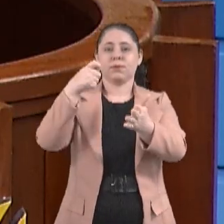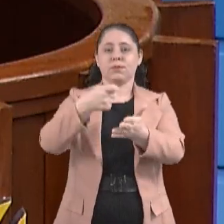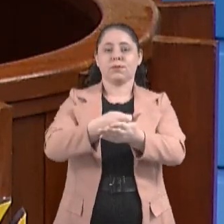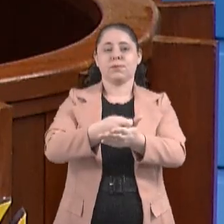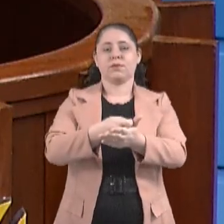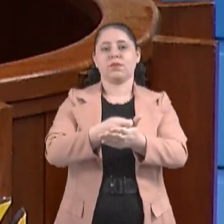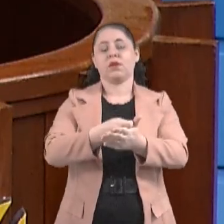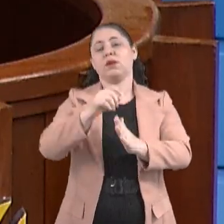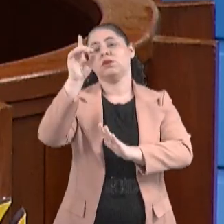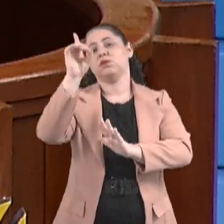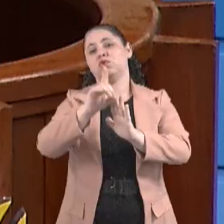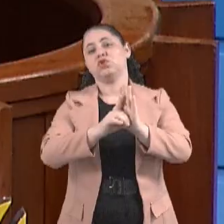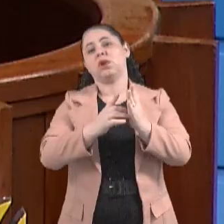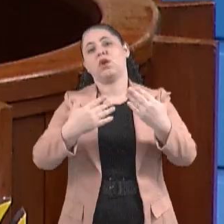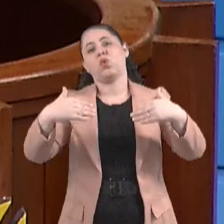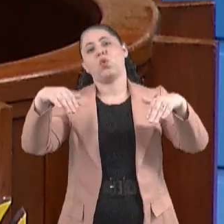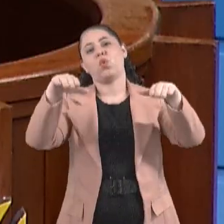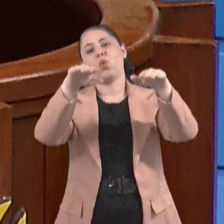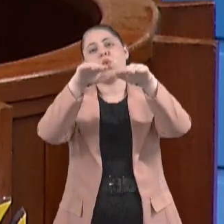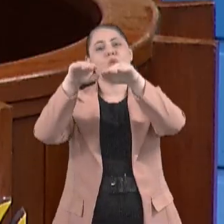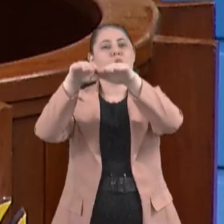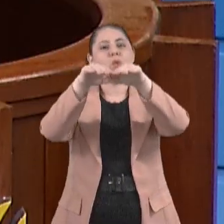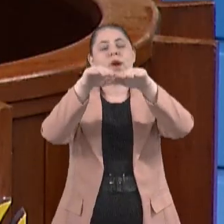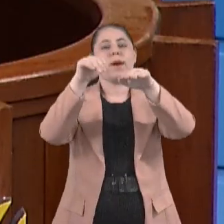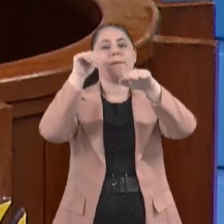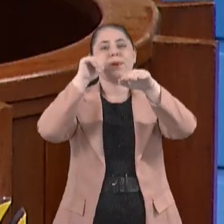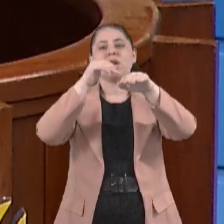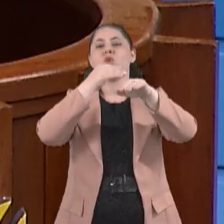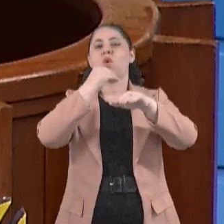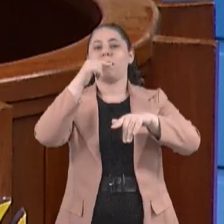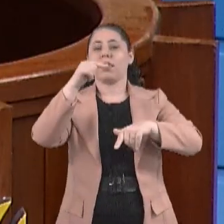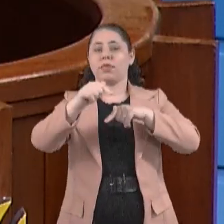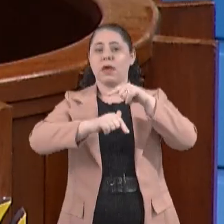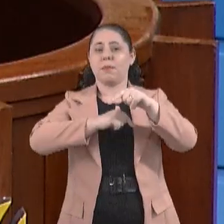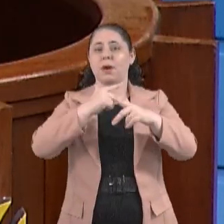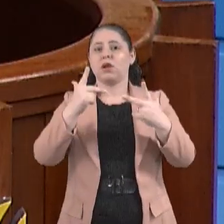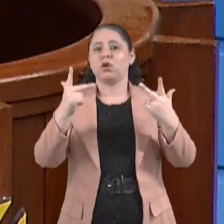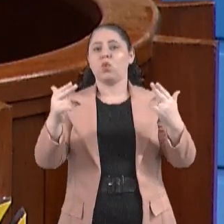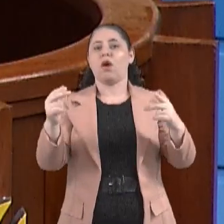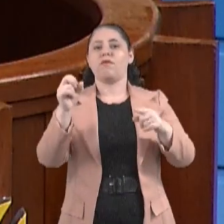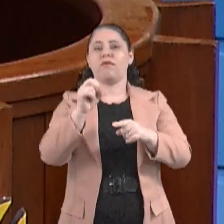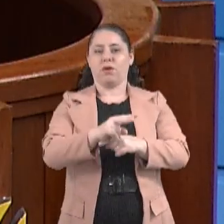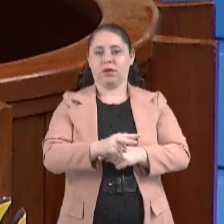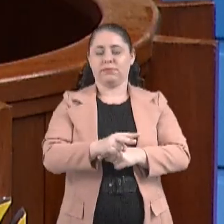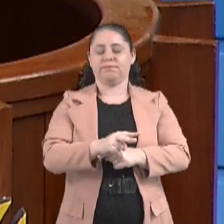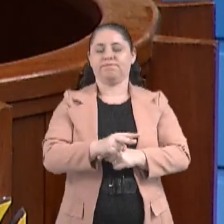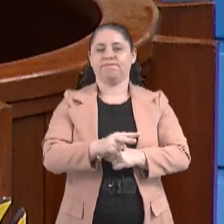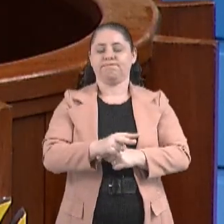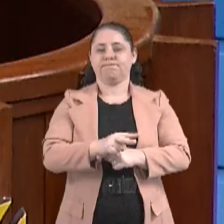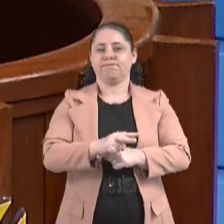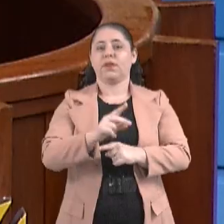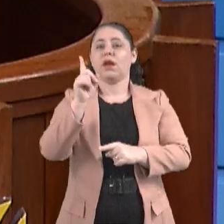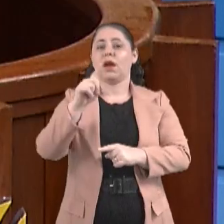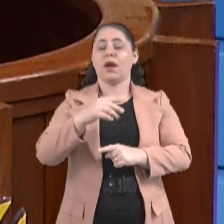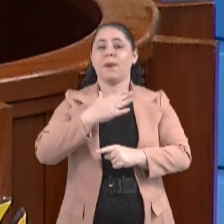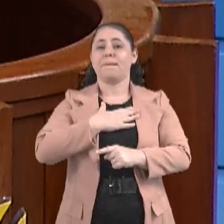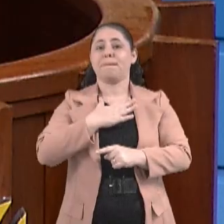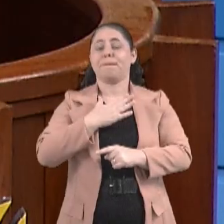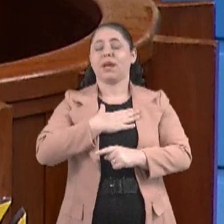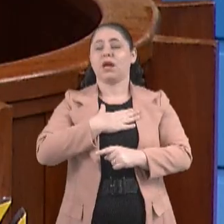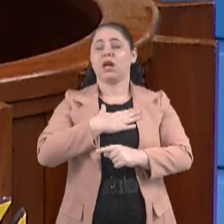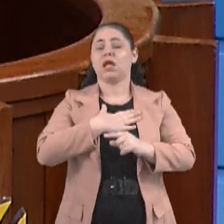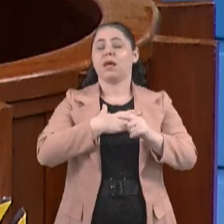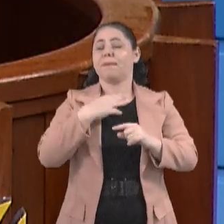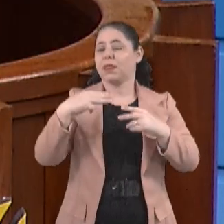garante direitos iguais para homens e mulheres que trabalham na mesma função. Essa foi a ministra Cida,